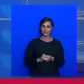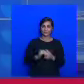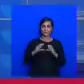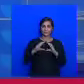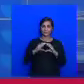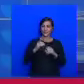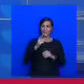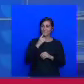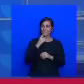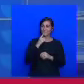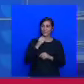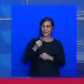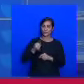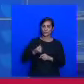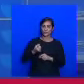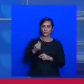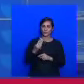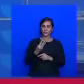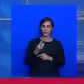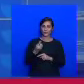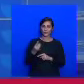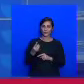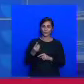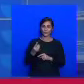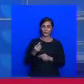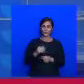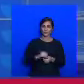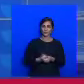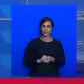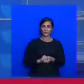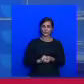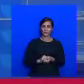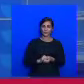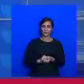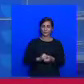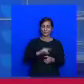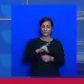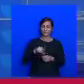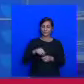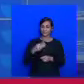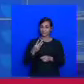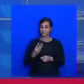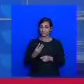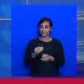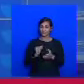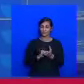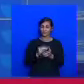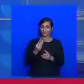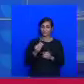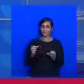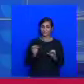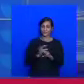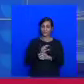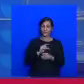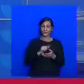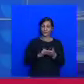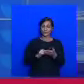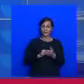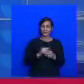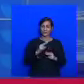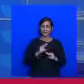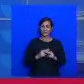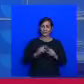bola vermelha número 31 vermelha 31 foram sorteados três números Faltam três